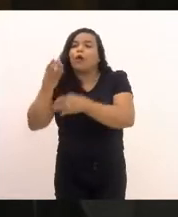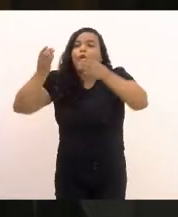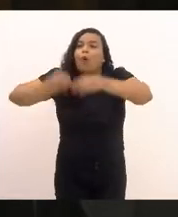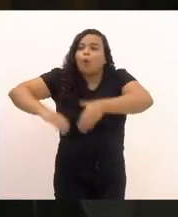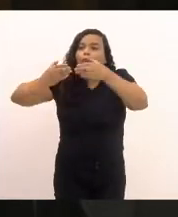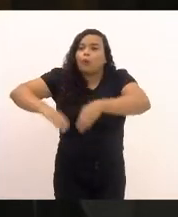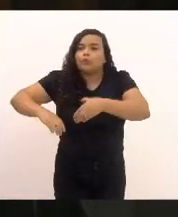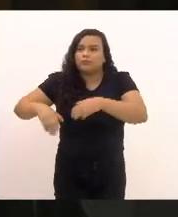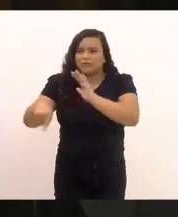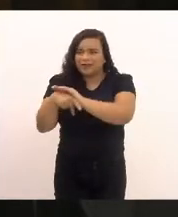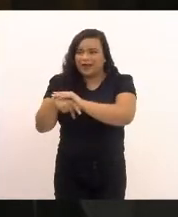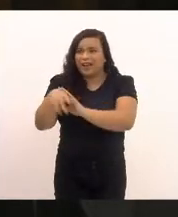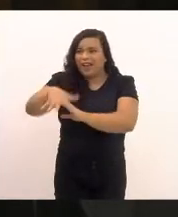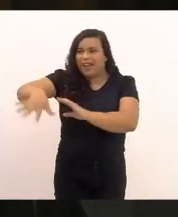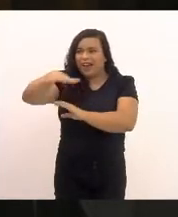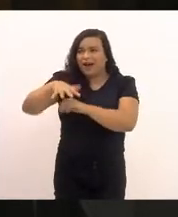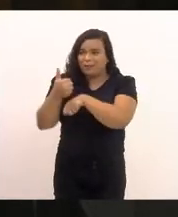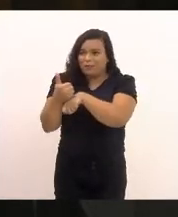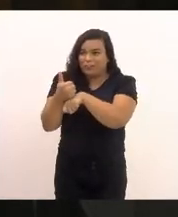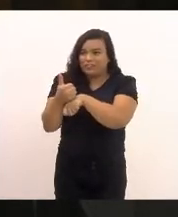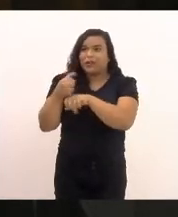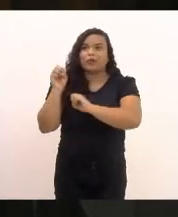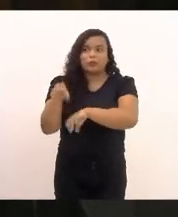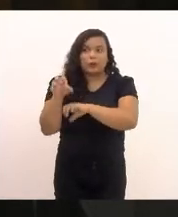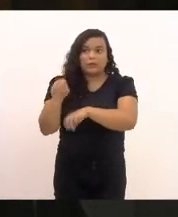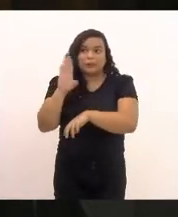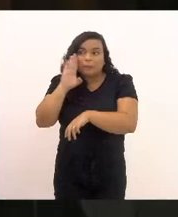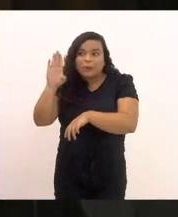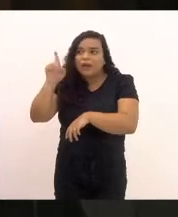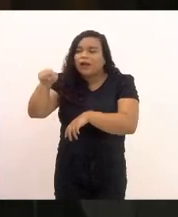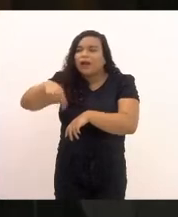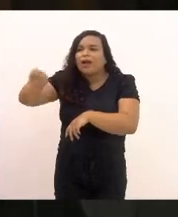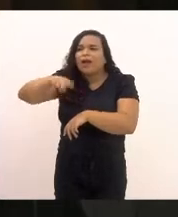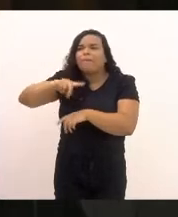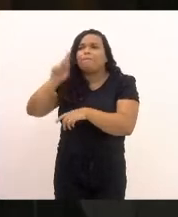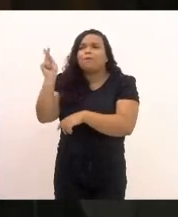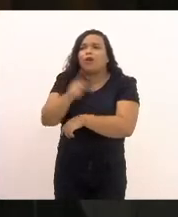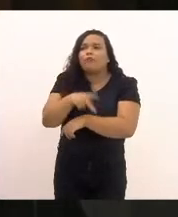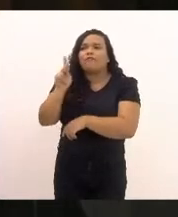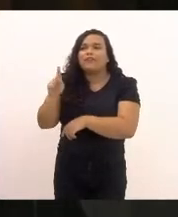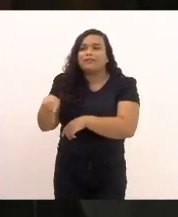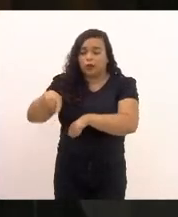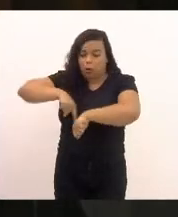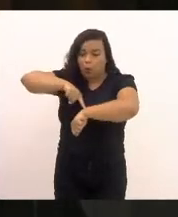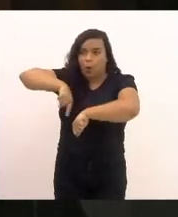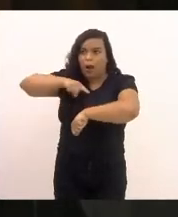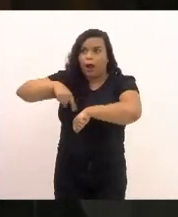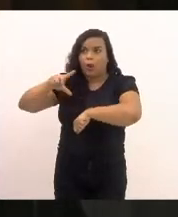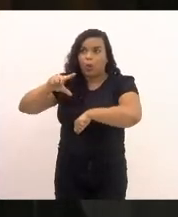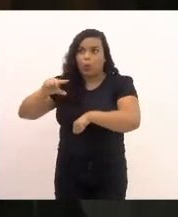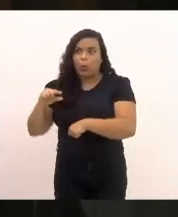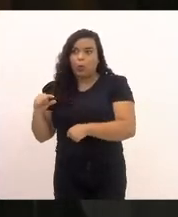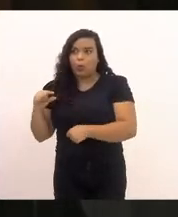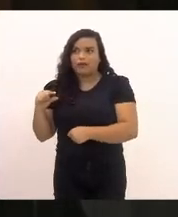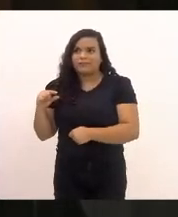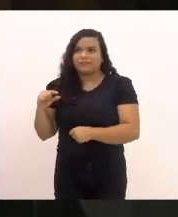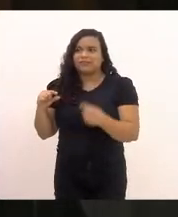da educação, especificamente para os professores, com cargo horárias muito reduzidas,